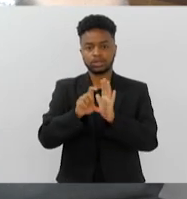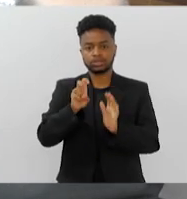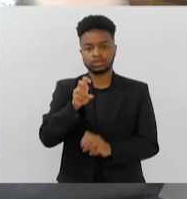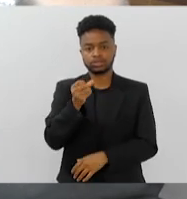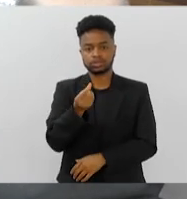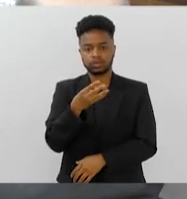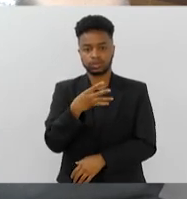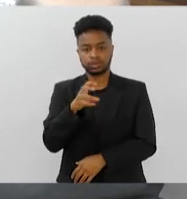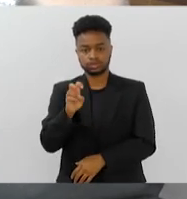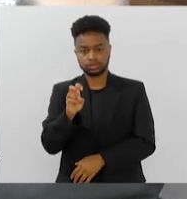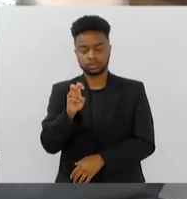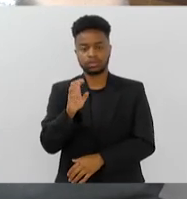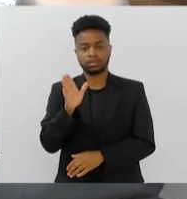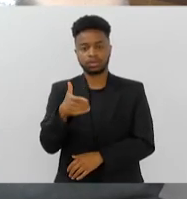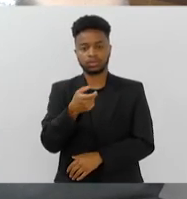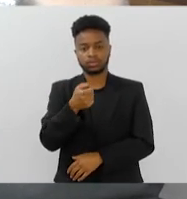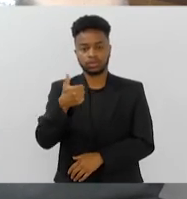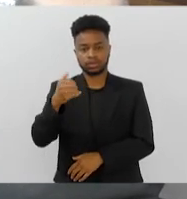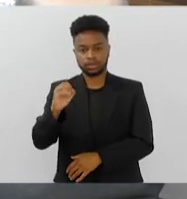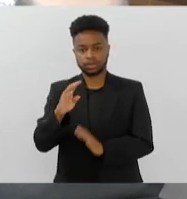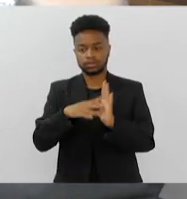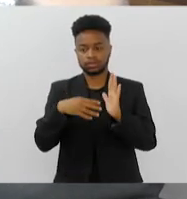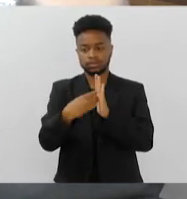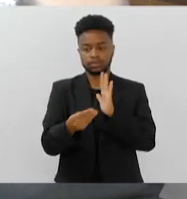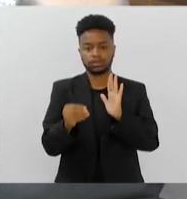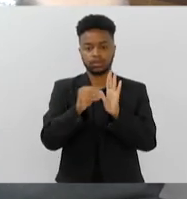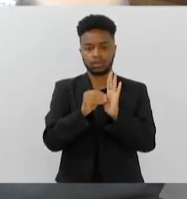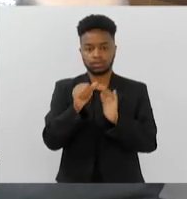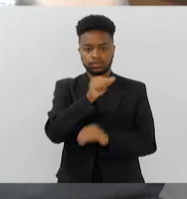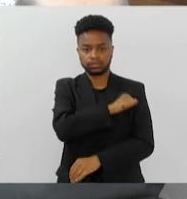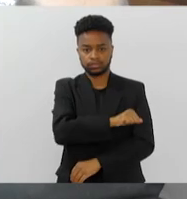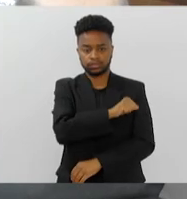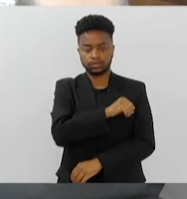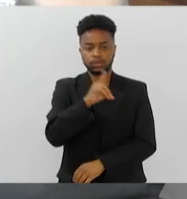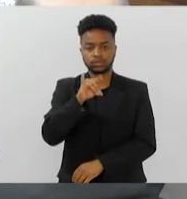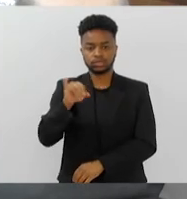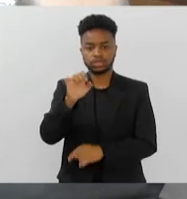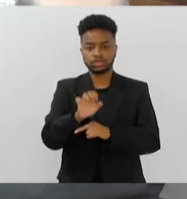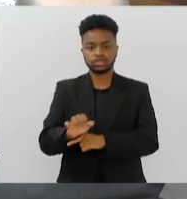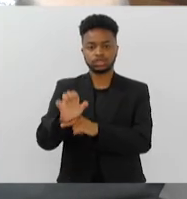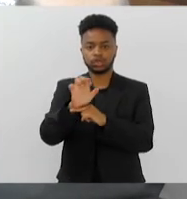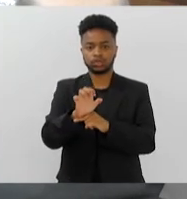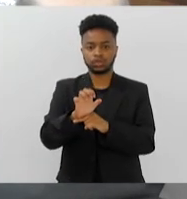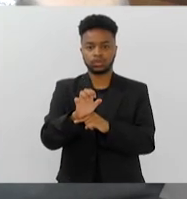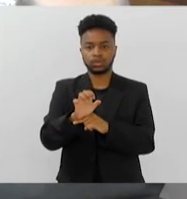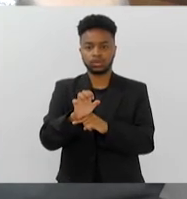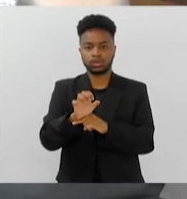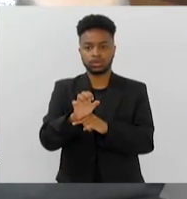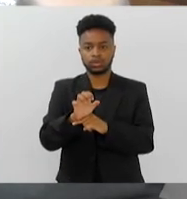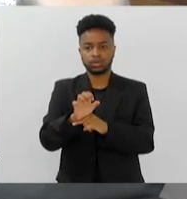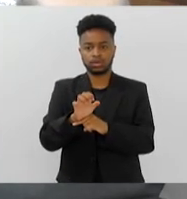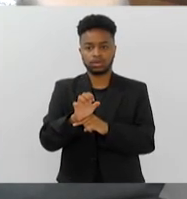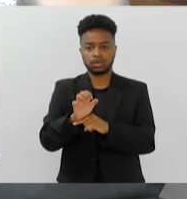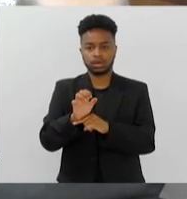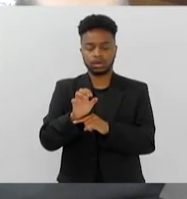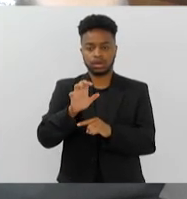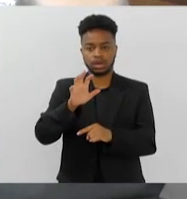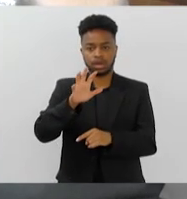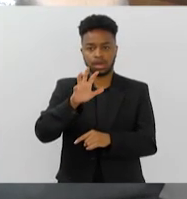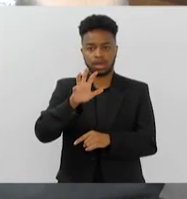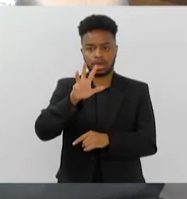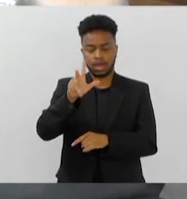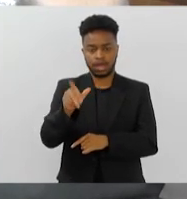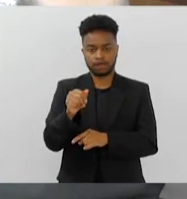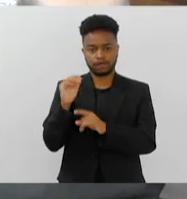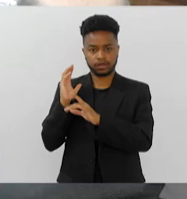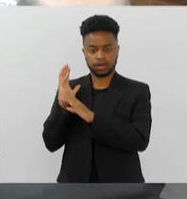5.645 de 6 de janeiro de 2010 para instituir no calendário oficial do Estado do Rio de Janeiro o Dia Estadual do África Herança Matriarcado Ancestral do Brasil